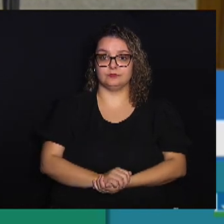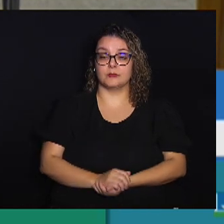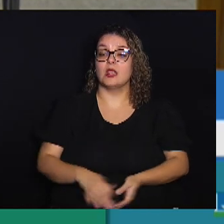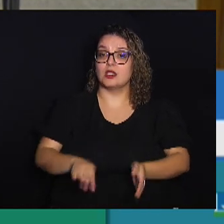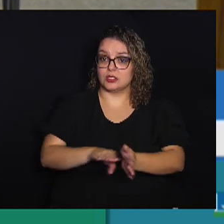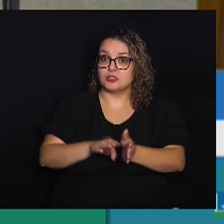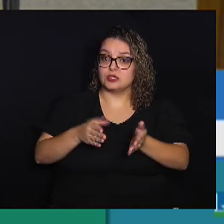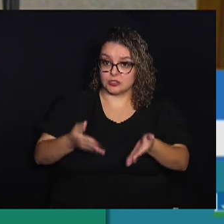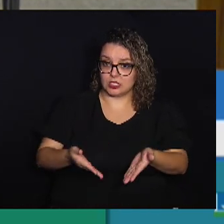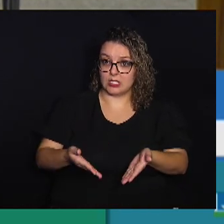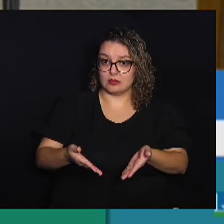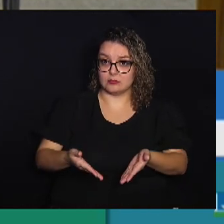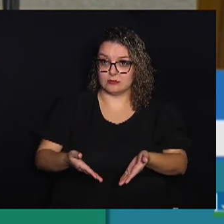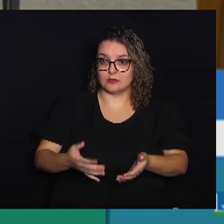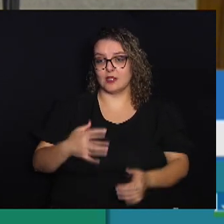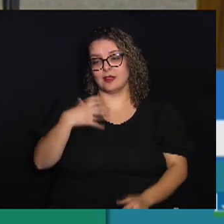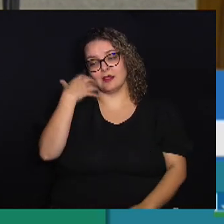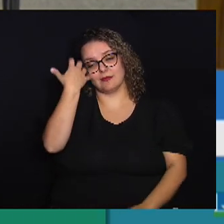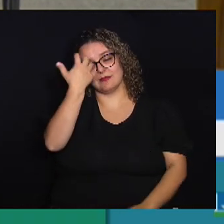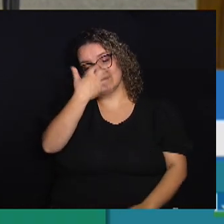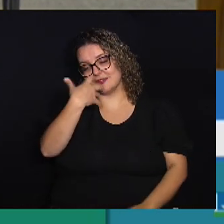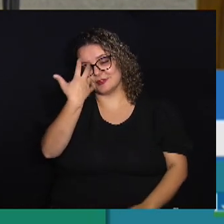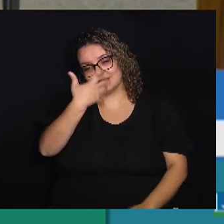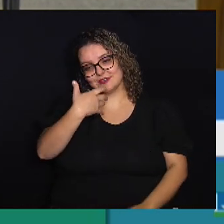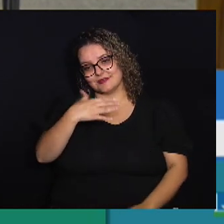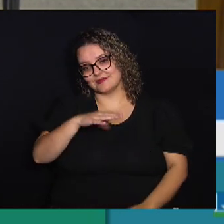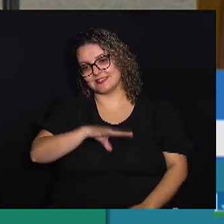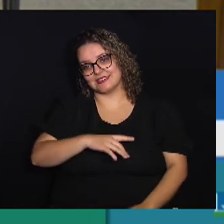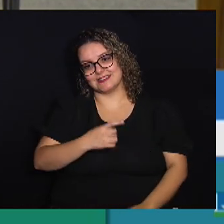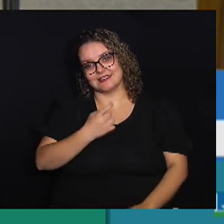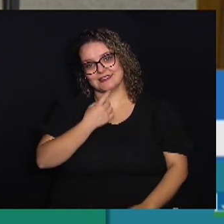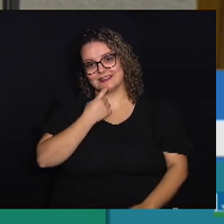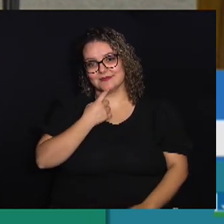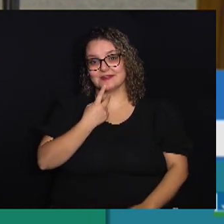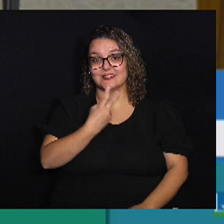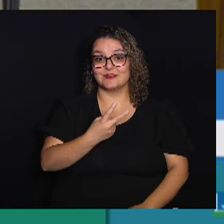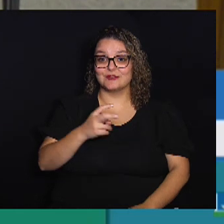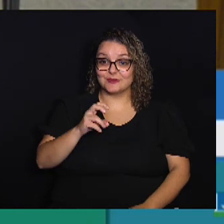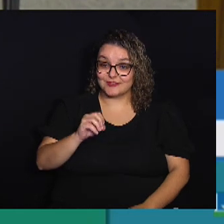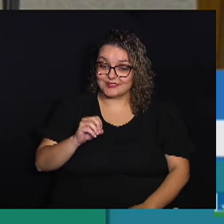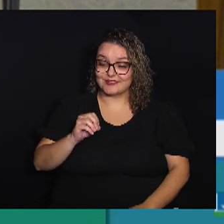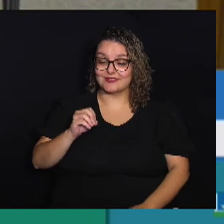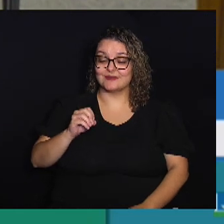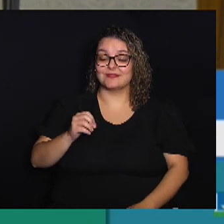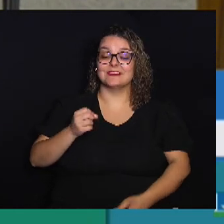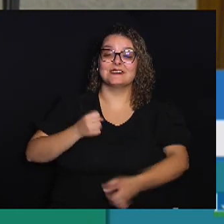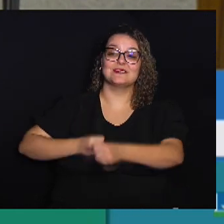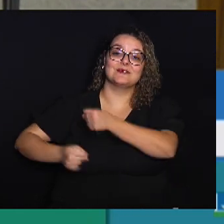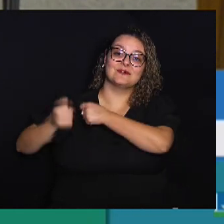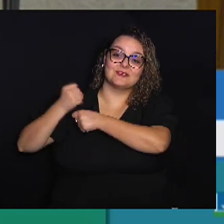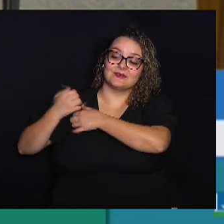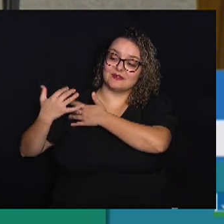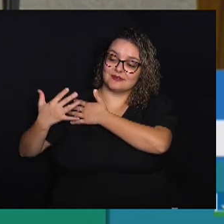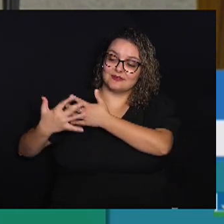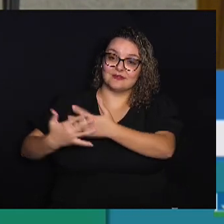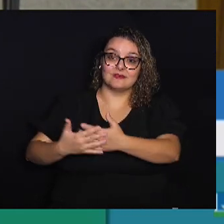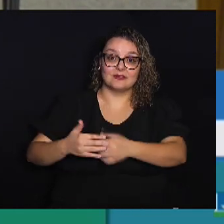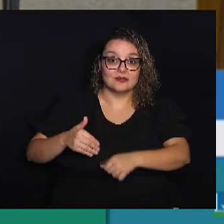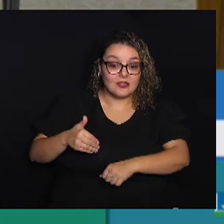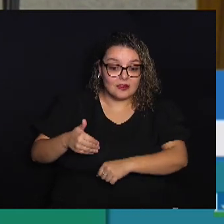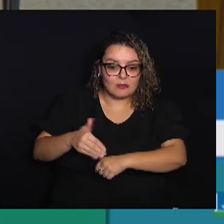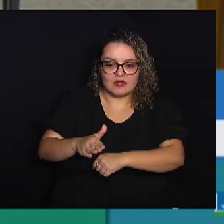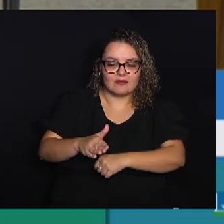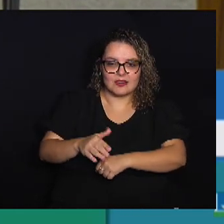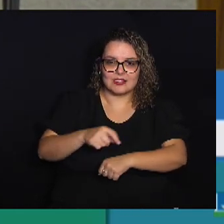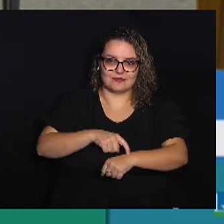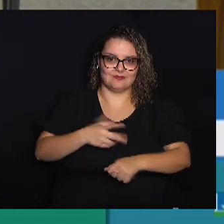aqui já apaixonado por essa cidade que há 250 anos está à frente do seu tempo.